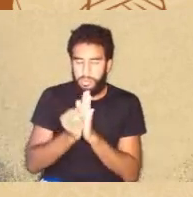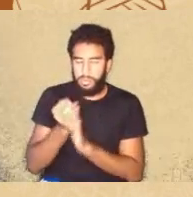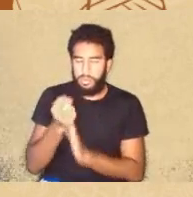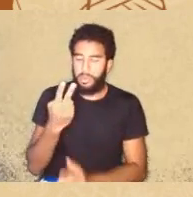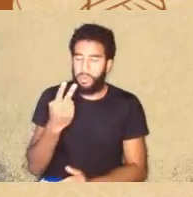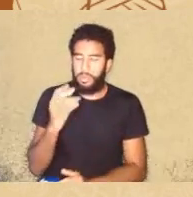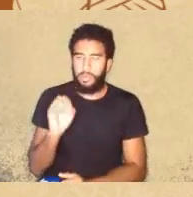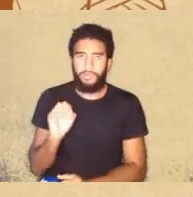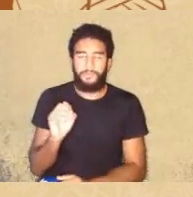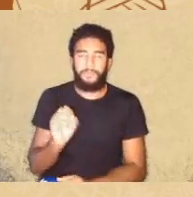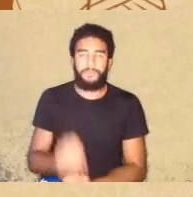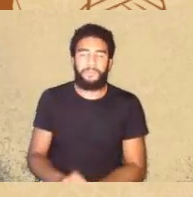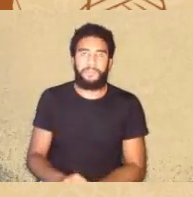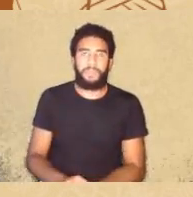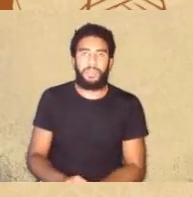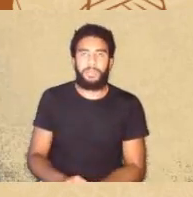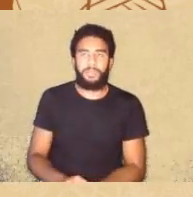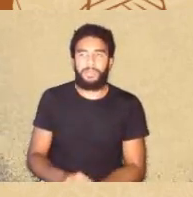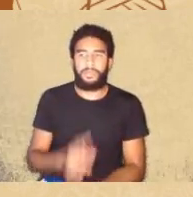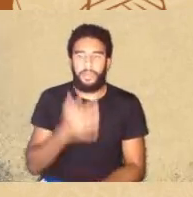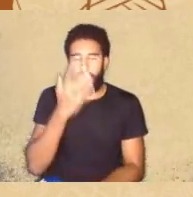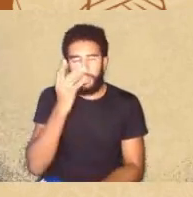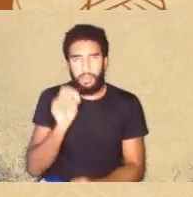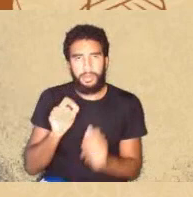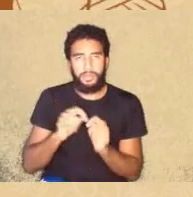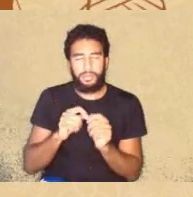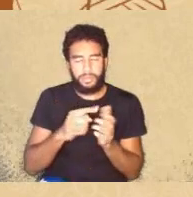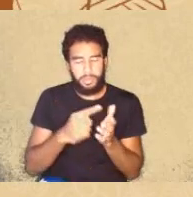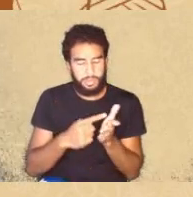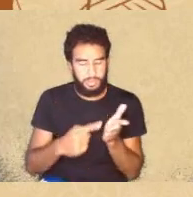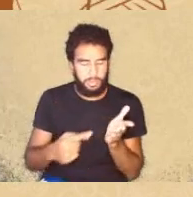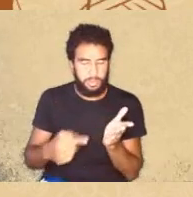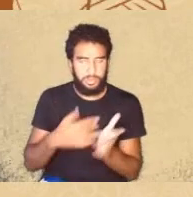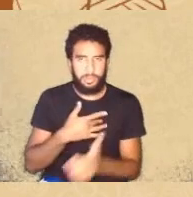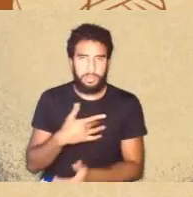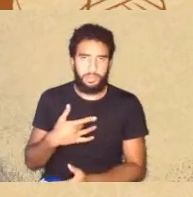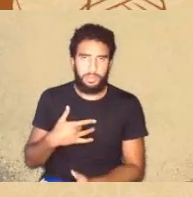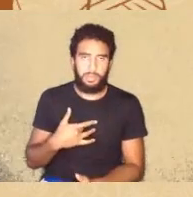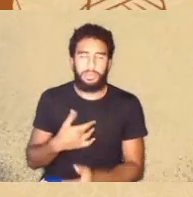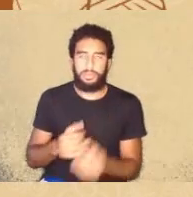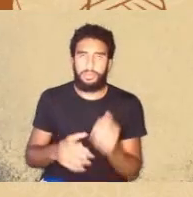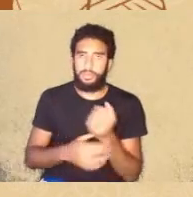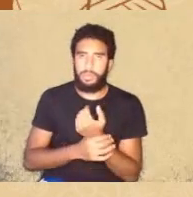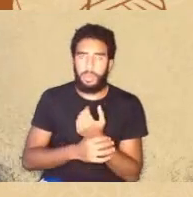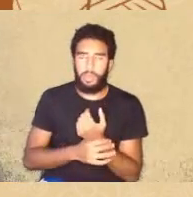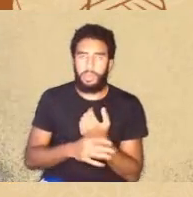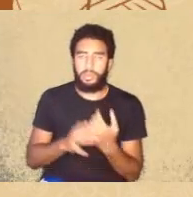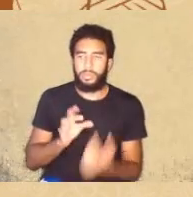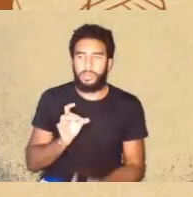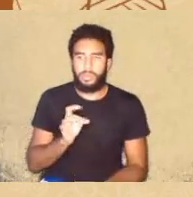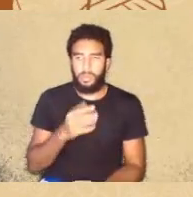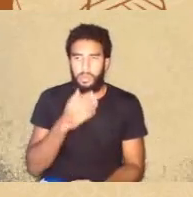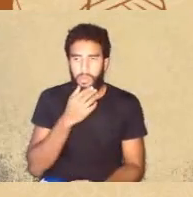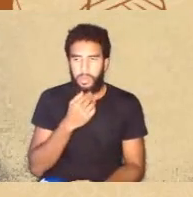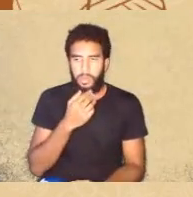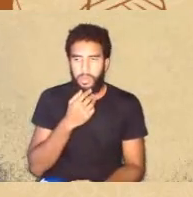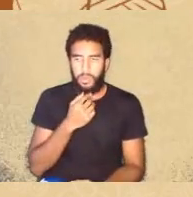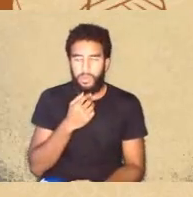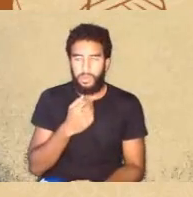quem fazia as cartilhazinhas de cuidados em saúde, de segurança, eram as ONGs. Grupo Gay da Bahia,